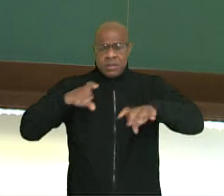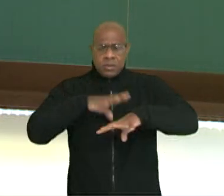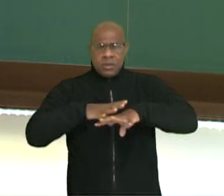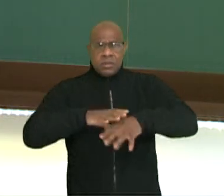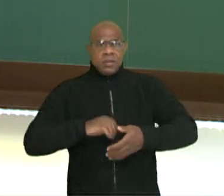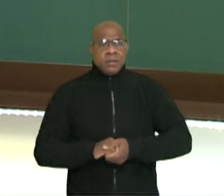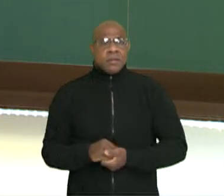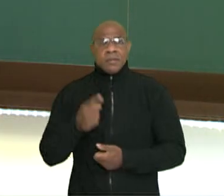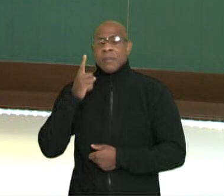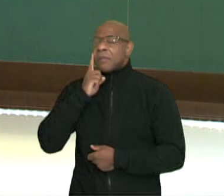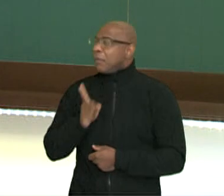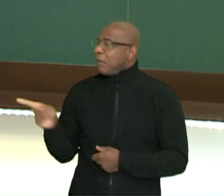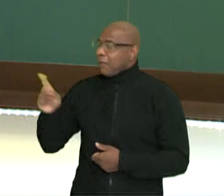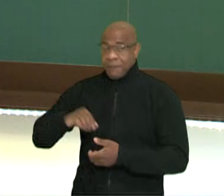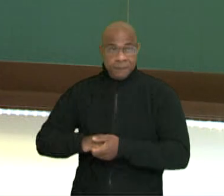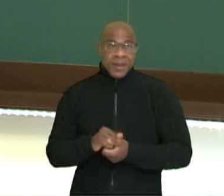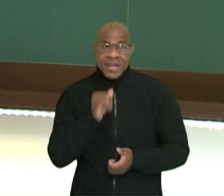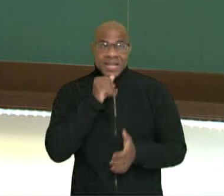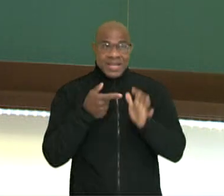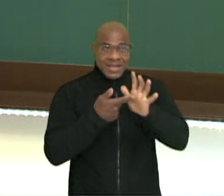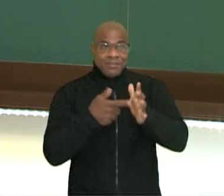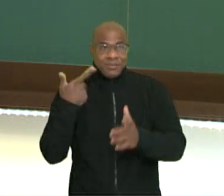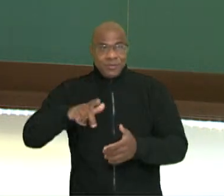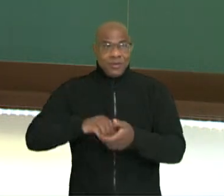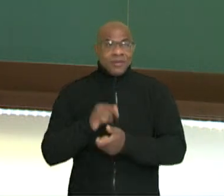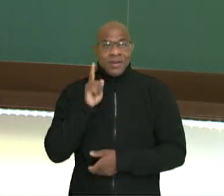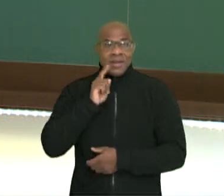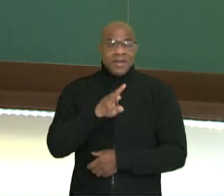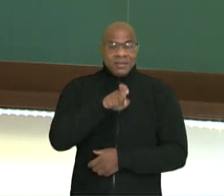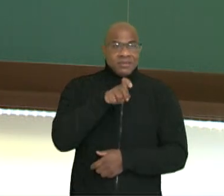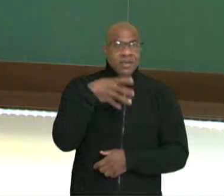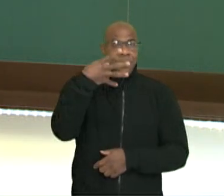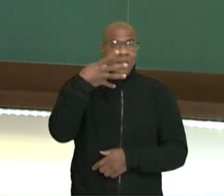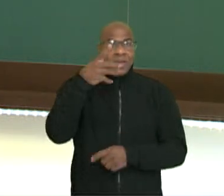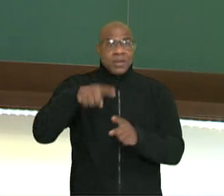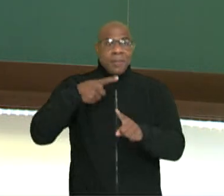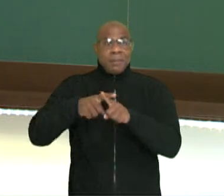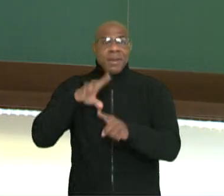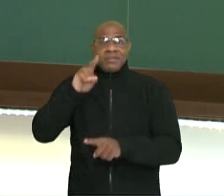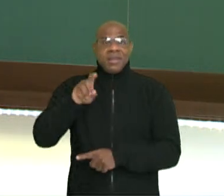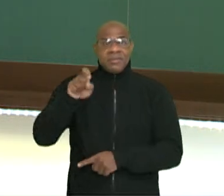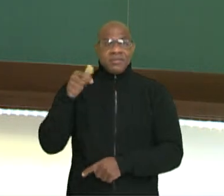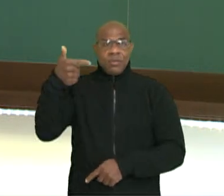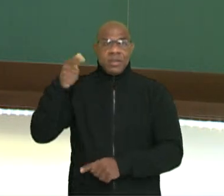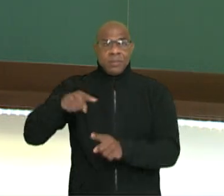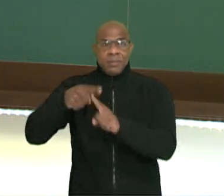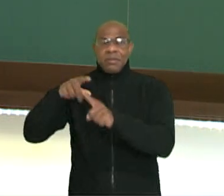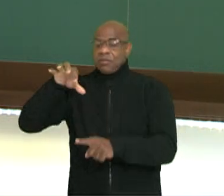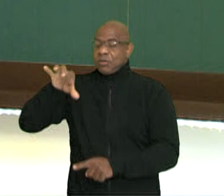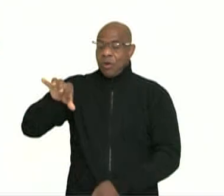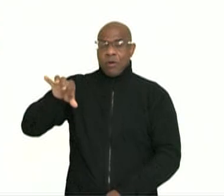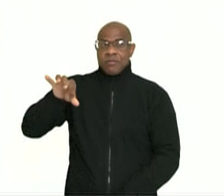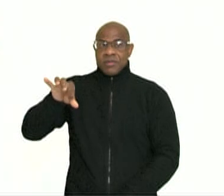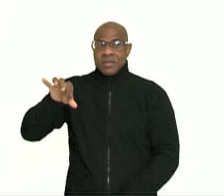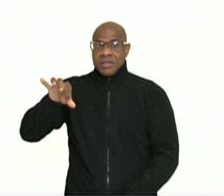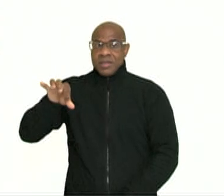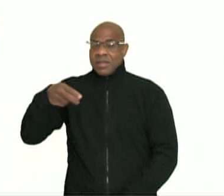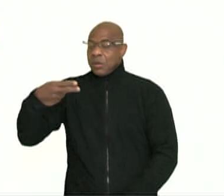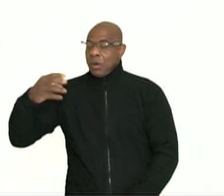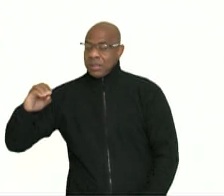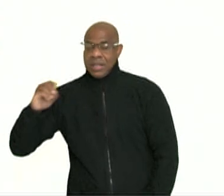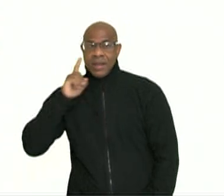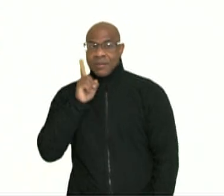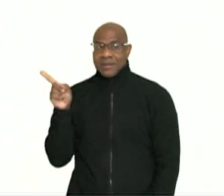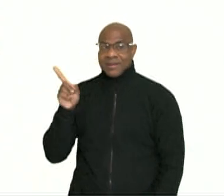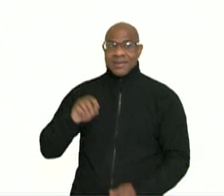vamos voltar no exemplo que foi dado lá. Ó. X à quarta menos 10x ao quadrado mais 9 igual a zero. Então, nós vamos renomear. O x à